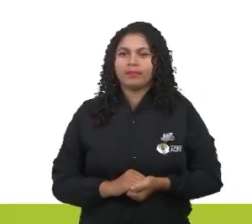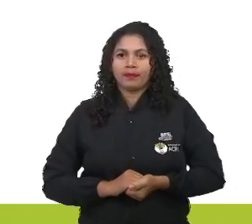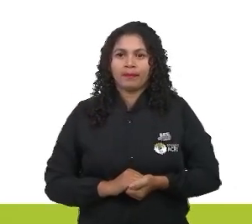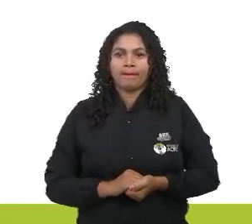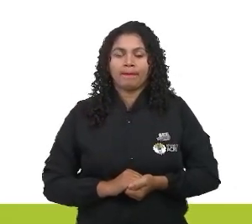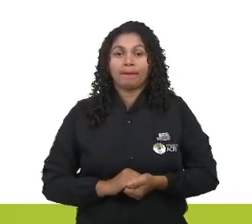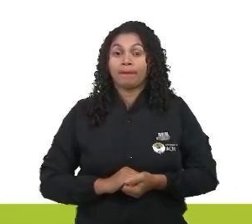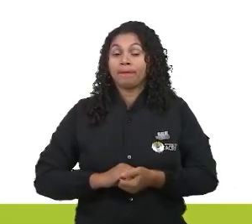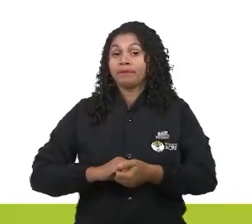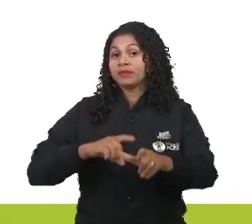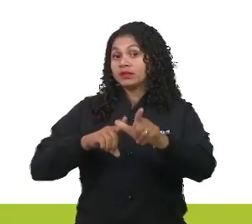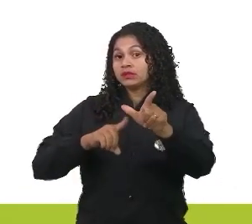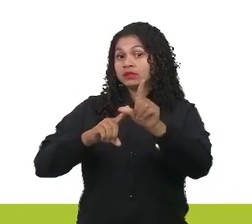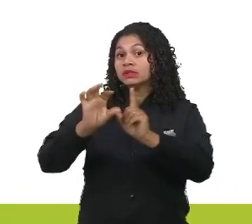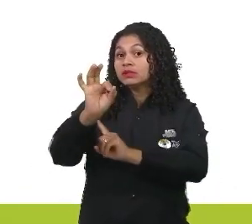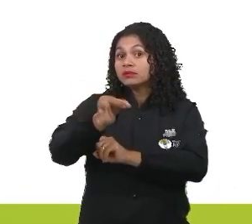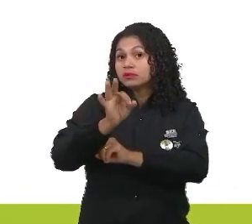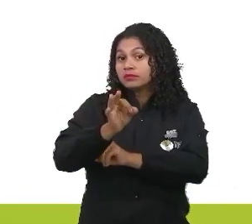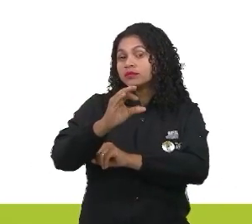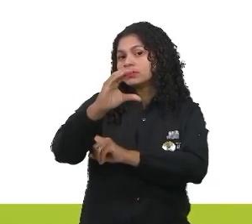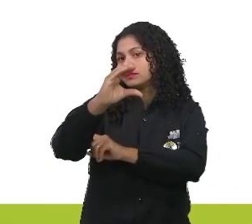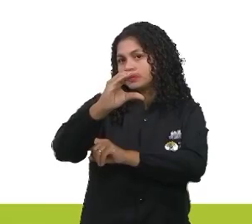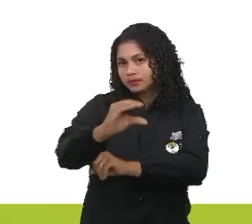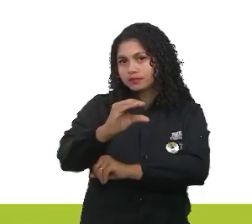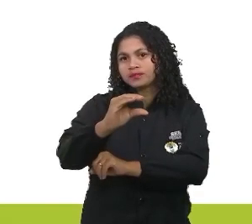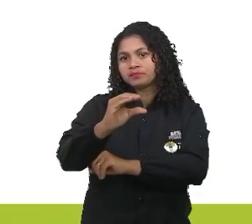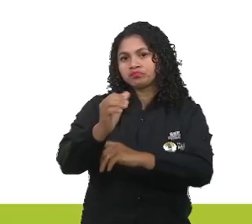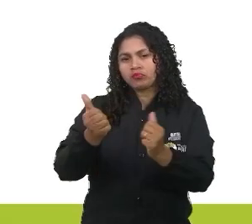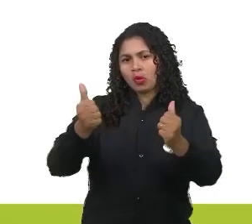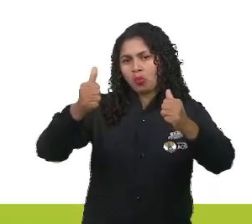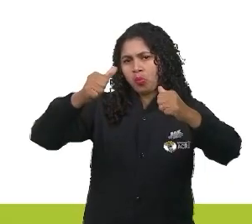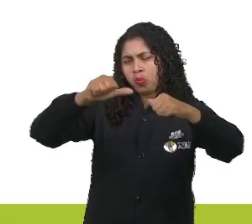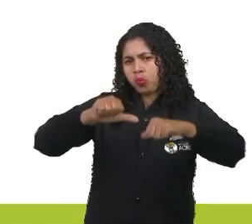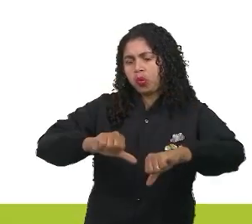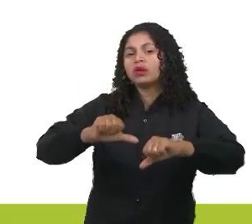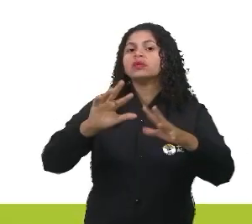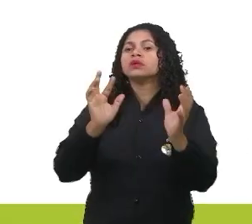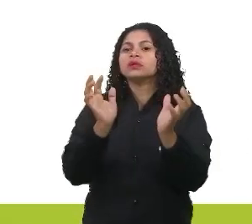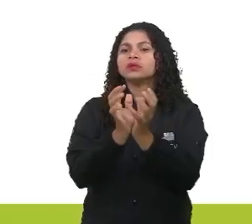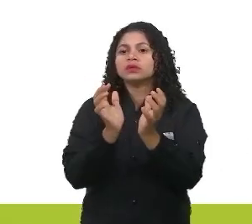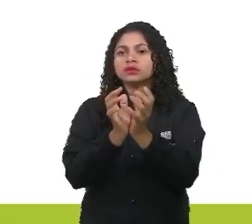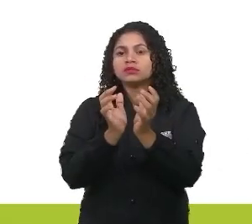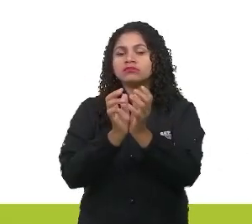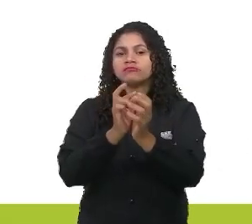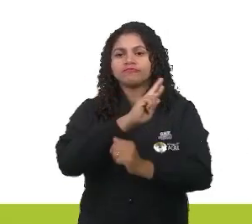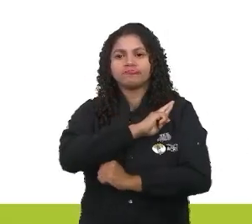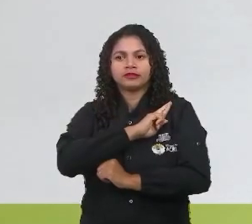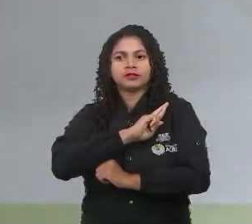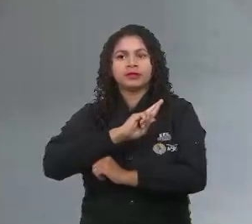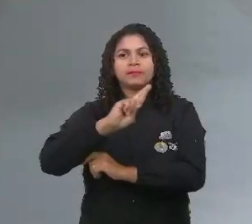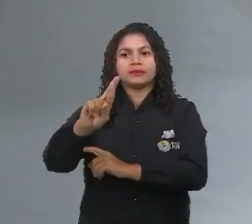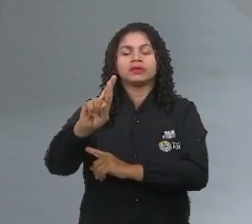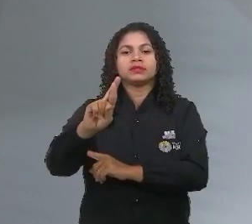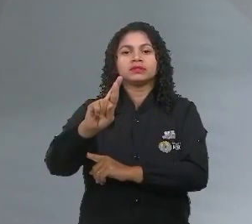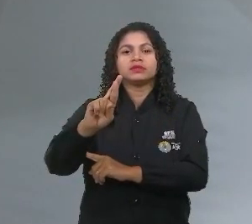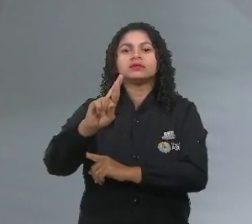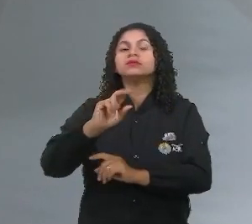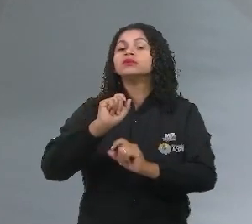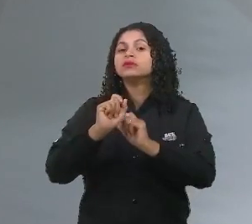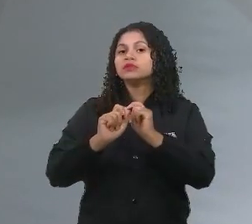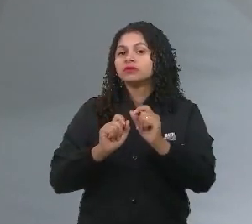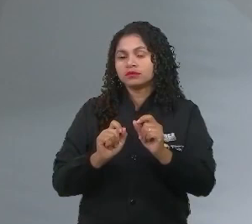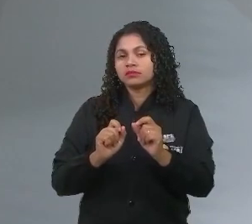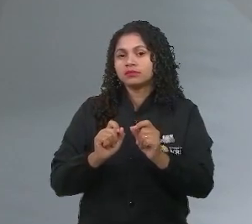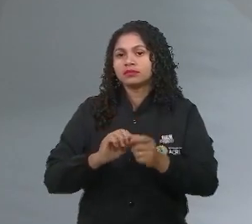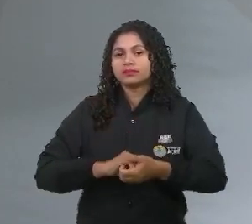na letra C. Crise das organizações representativas tradicionais como partidos e sindicatos.